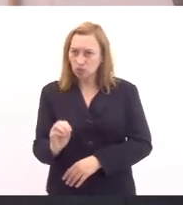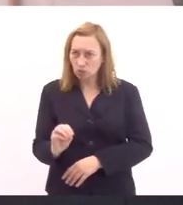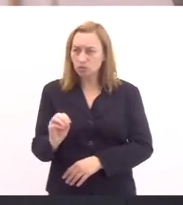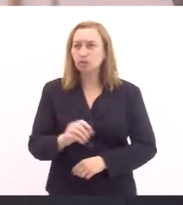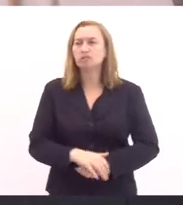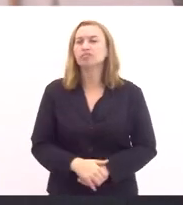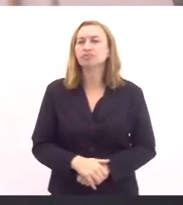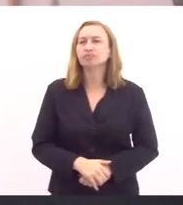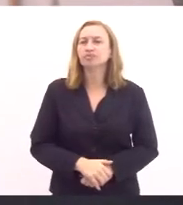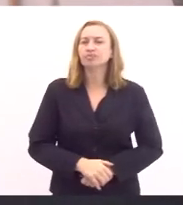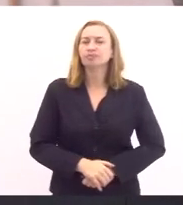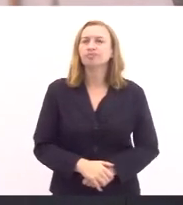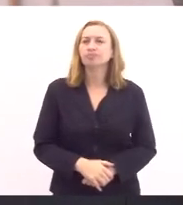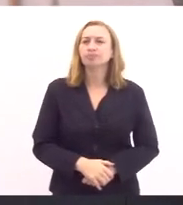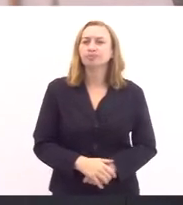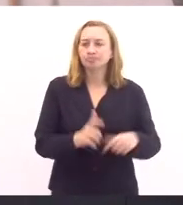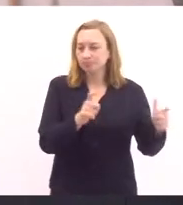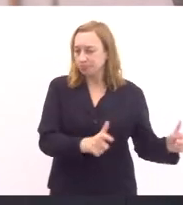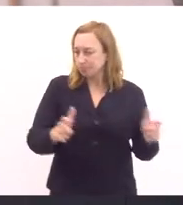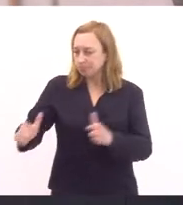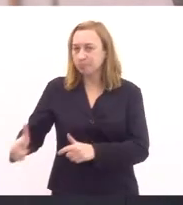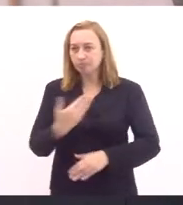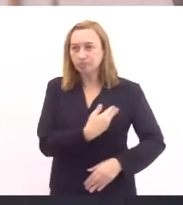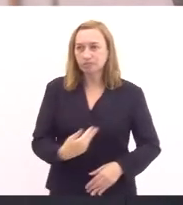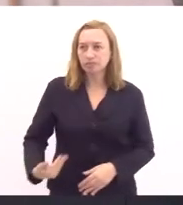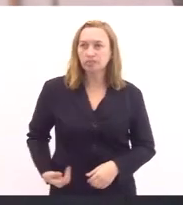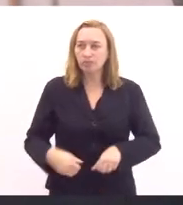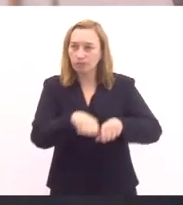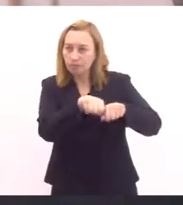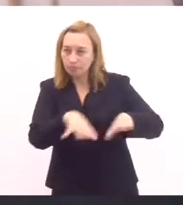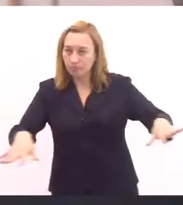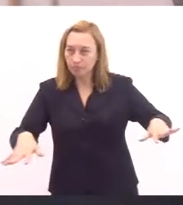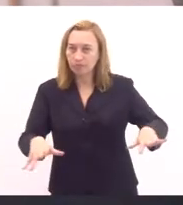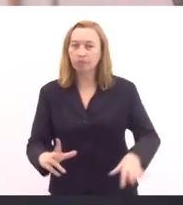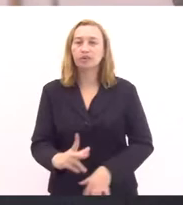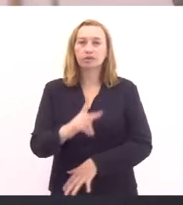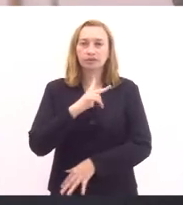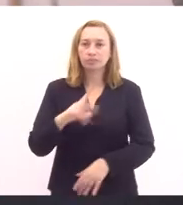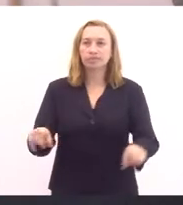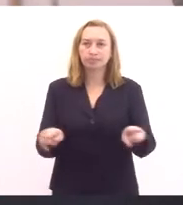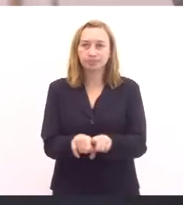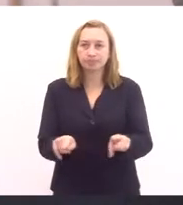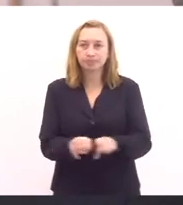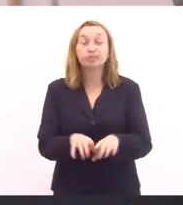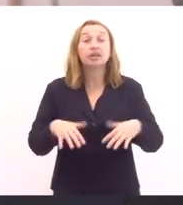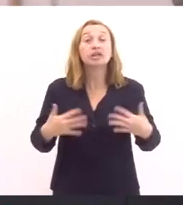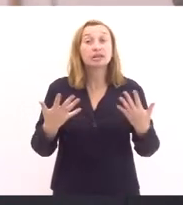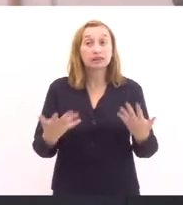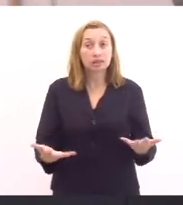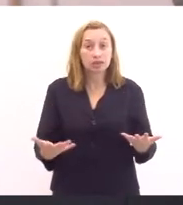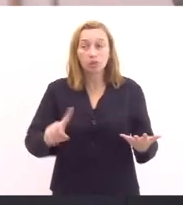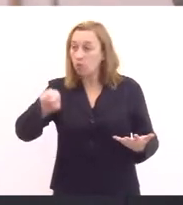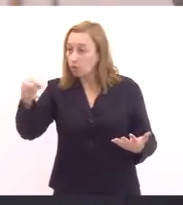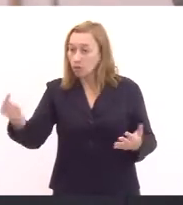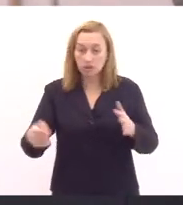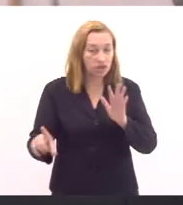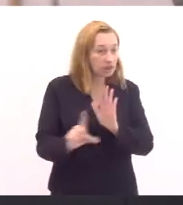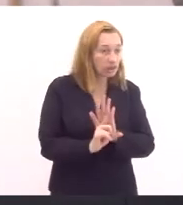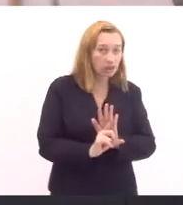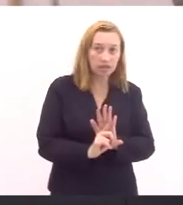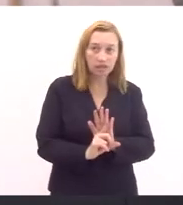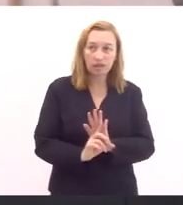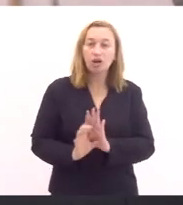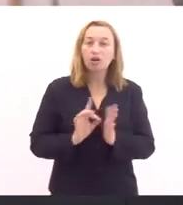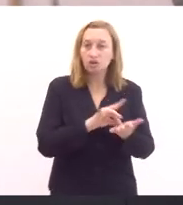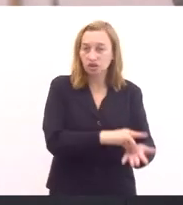era para os Estados o público de nós estendemos para os privados então eles fez essa outra agente não fez